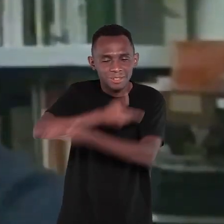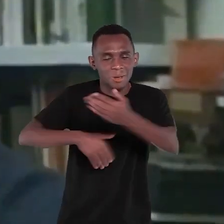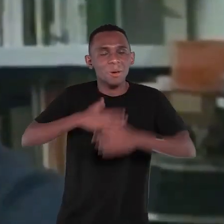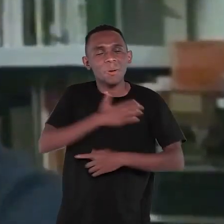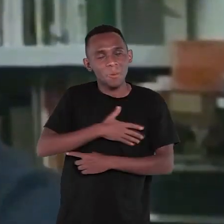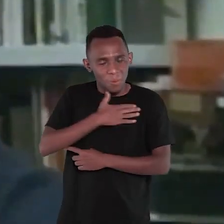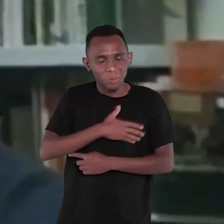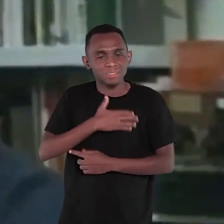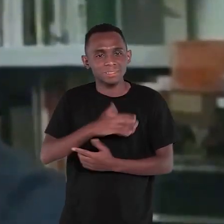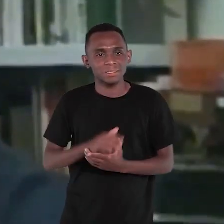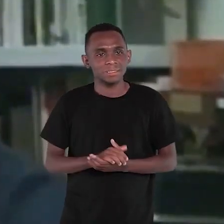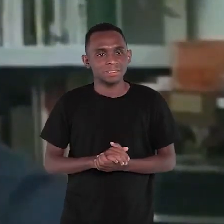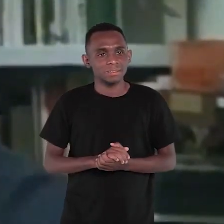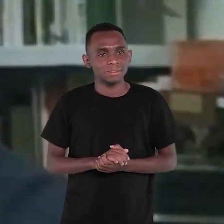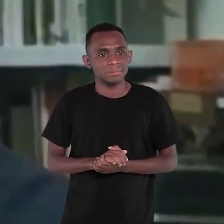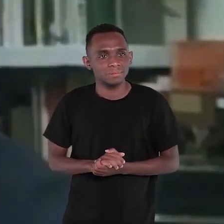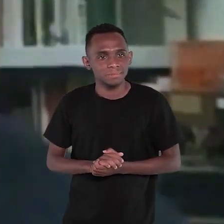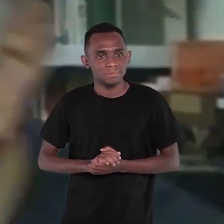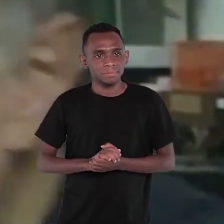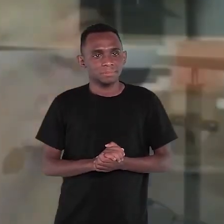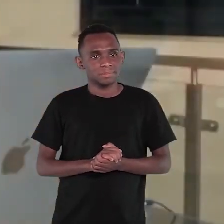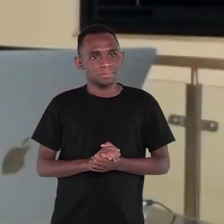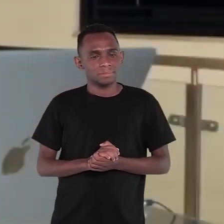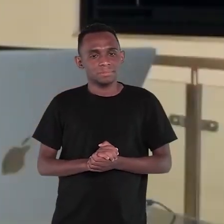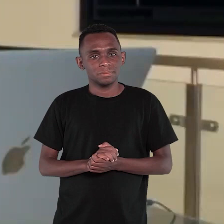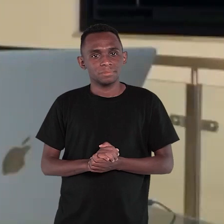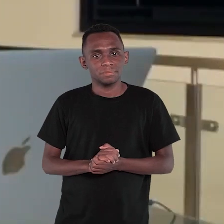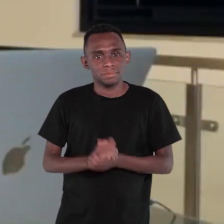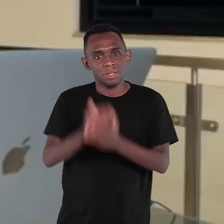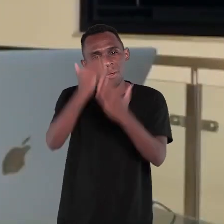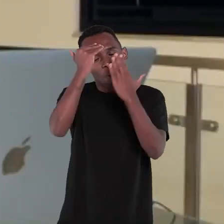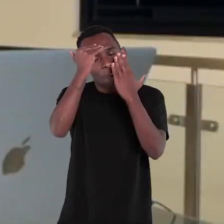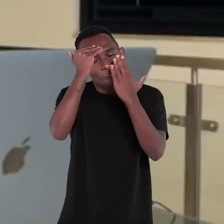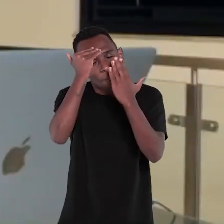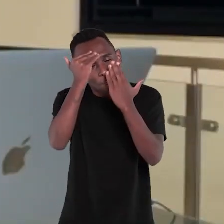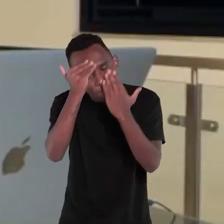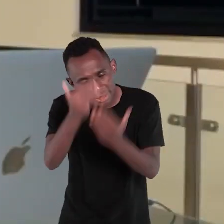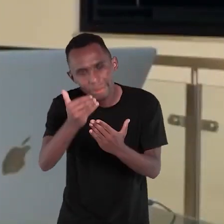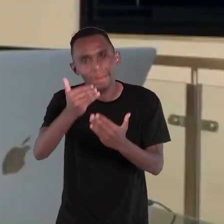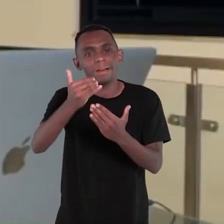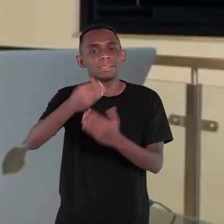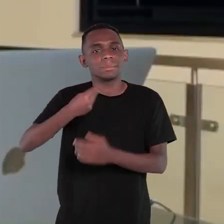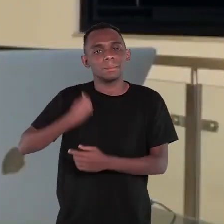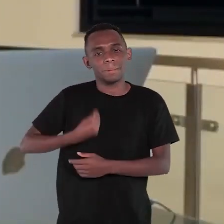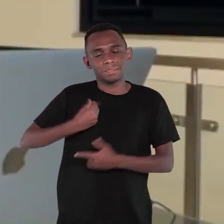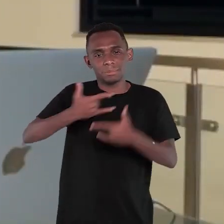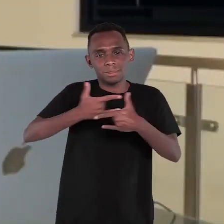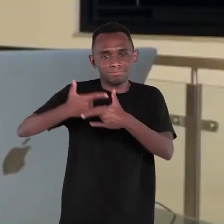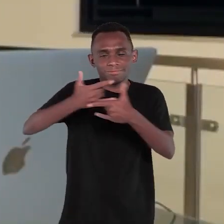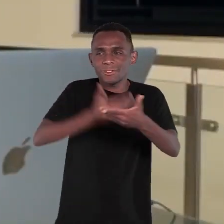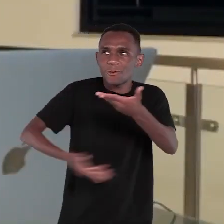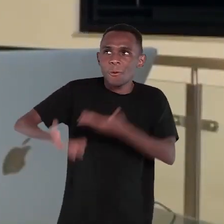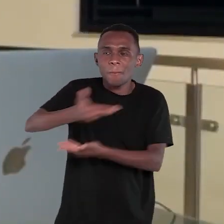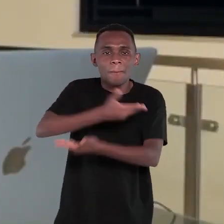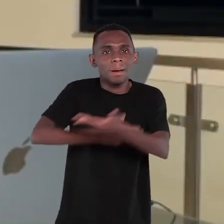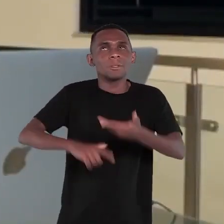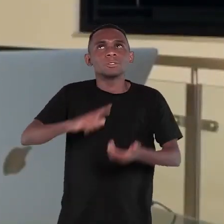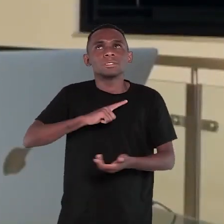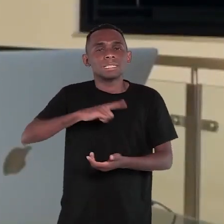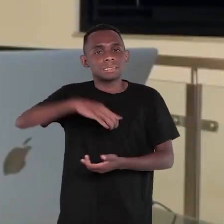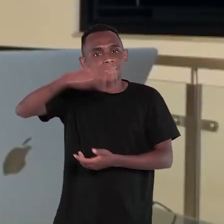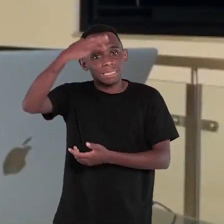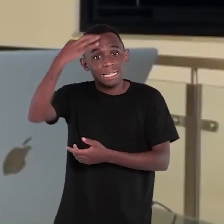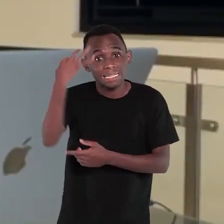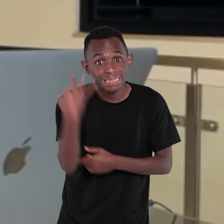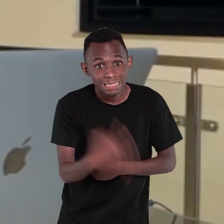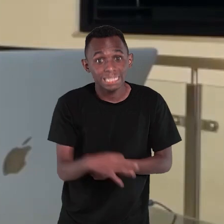interessante isso no mundo da biblioteca, né? Querido, muitíssimo obrigado pela sua participação. Foi um papo que